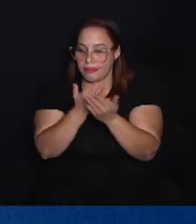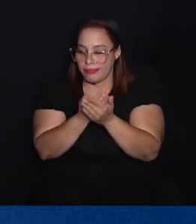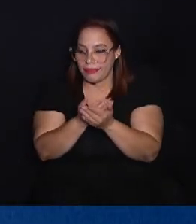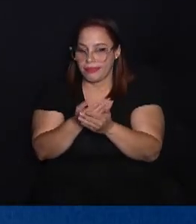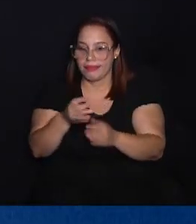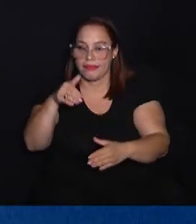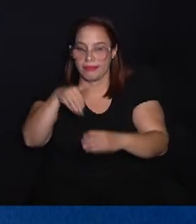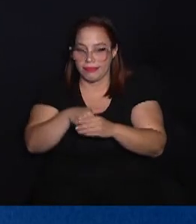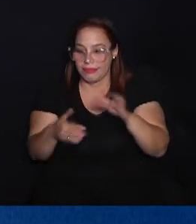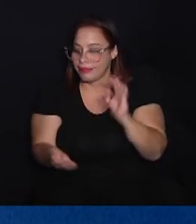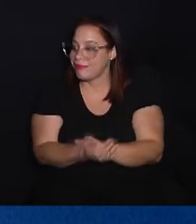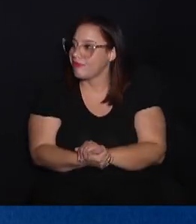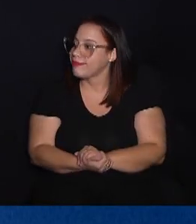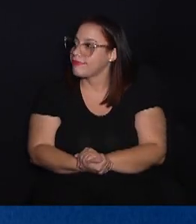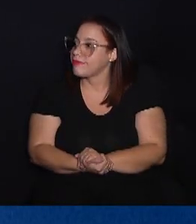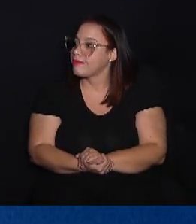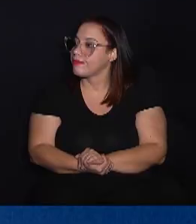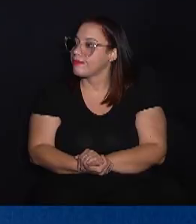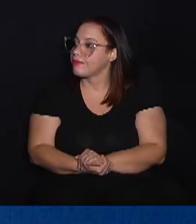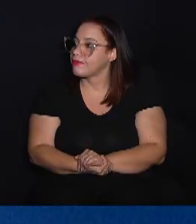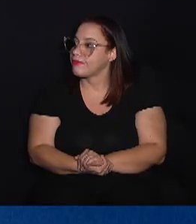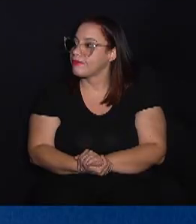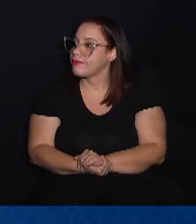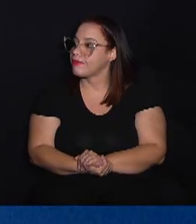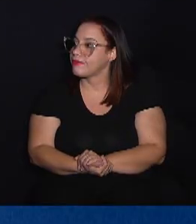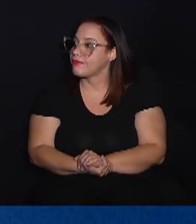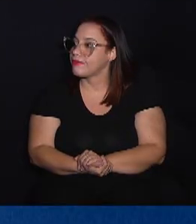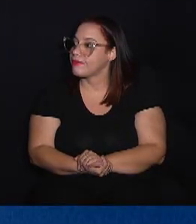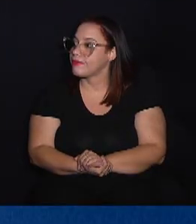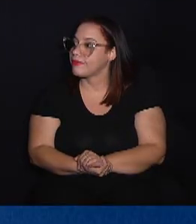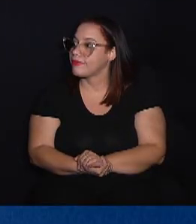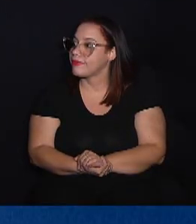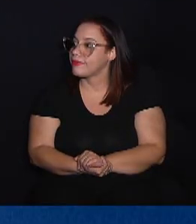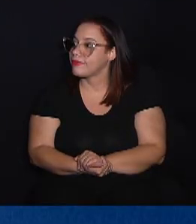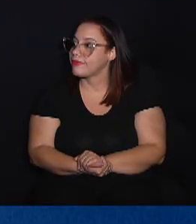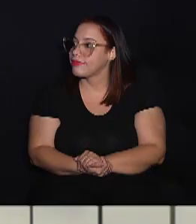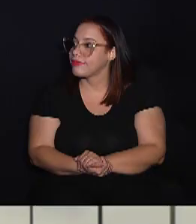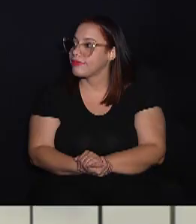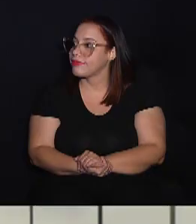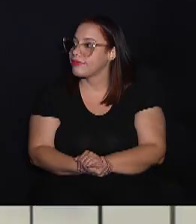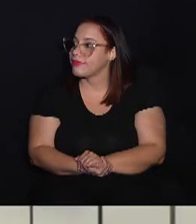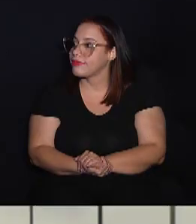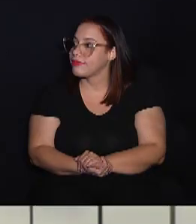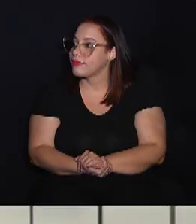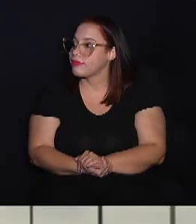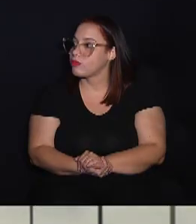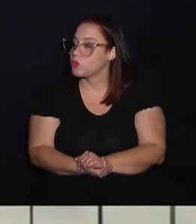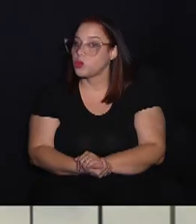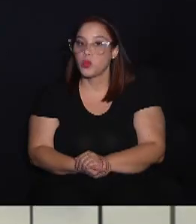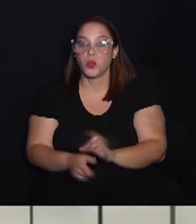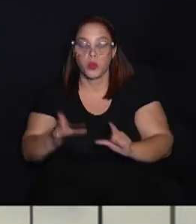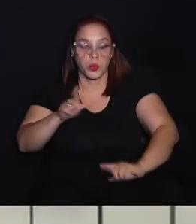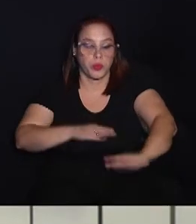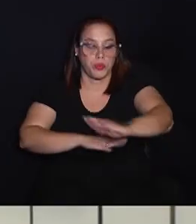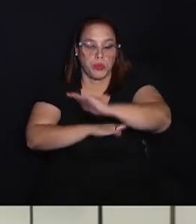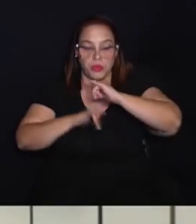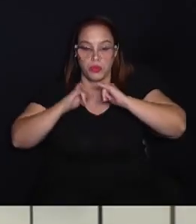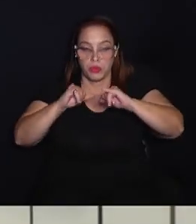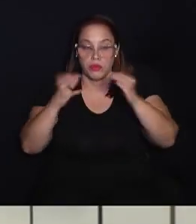concorreram à reeleição e 10 novos parlamentares vão assumir uma cadeira na Câmara a partir do ano que